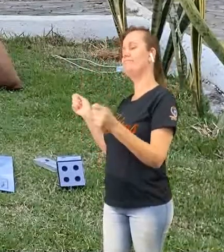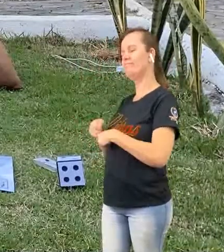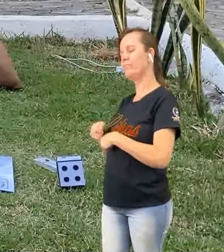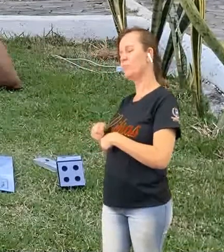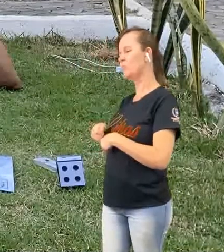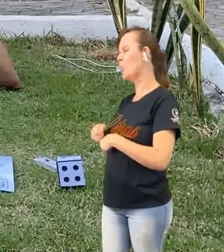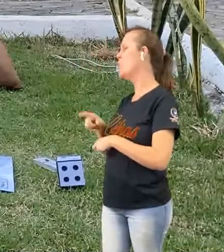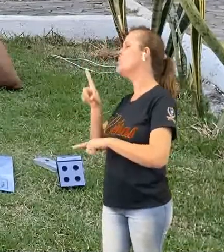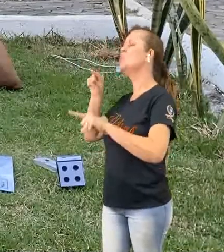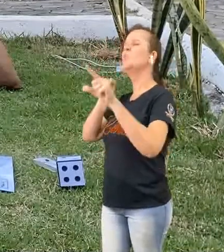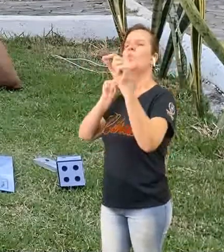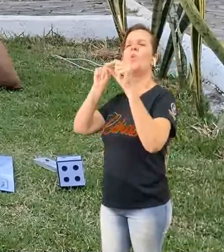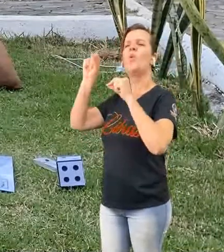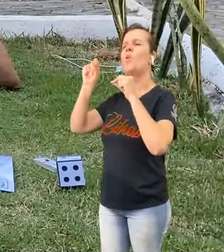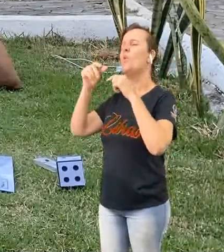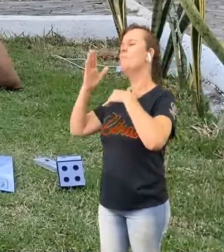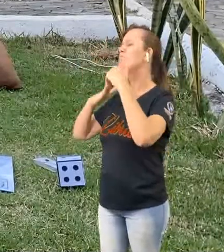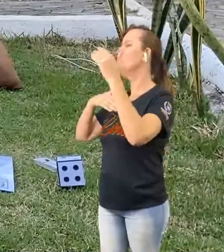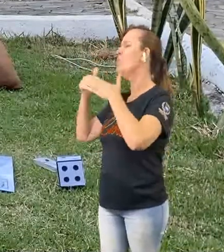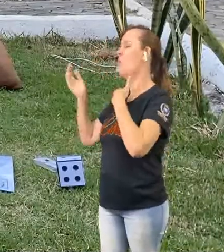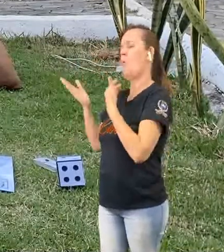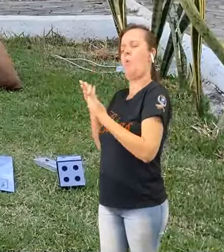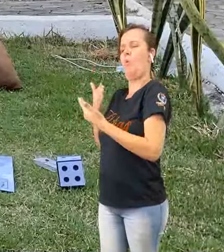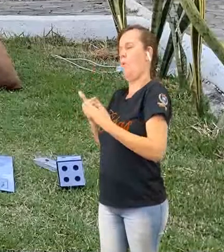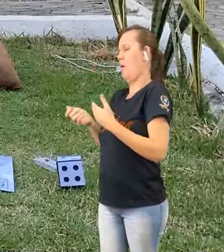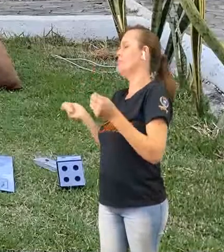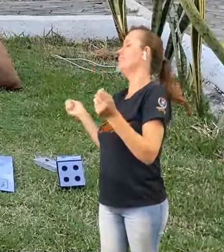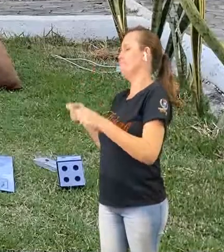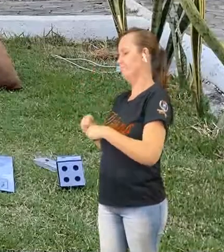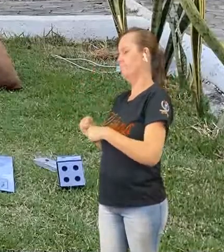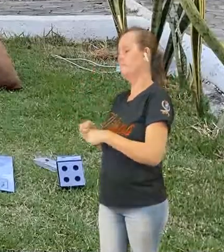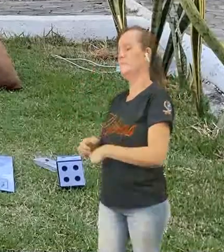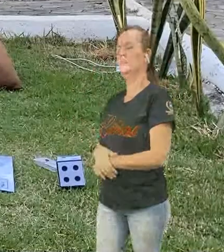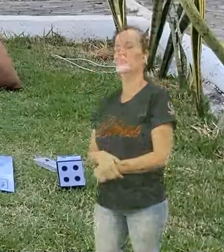ser o que você quiser.